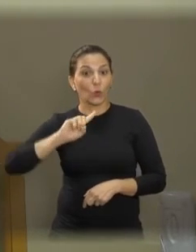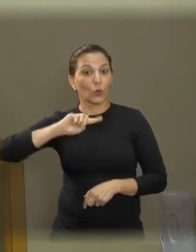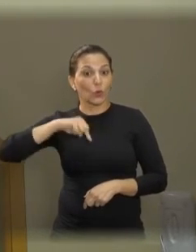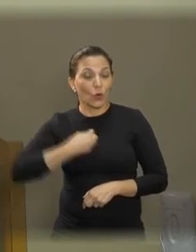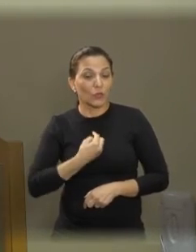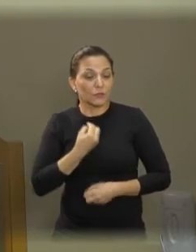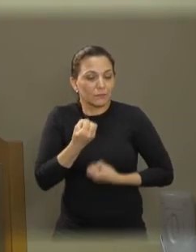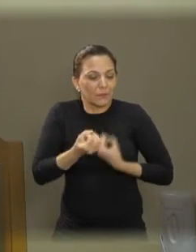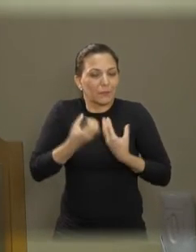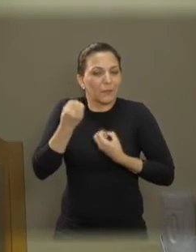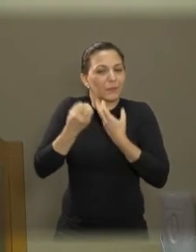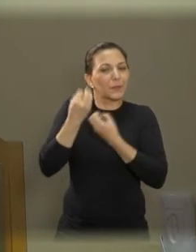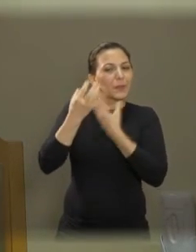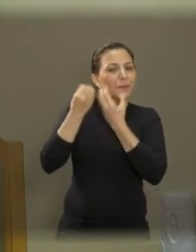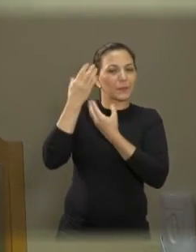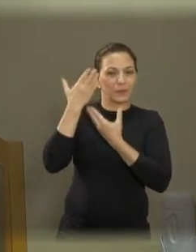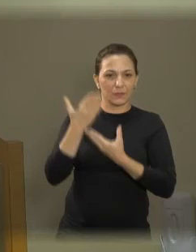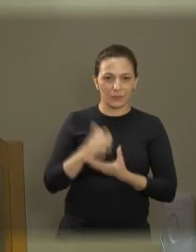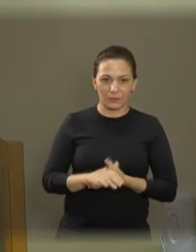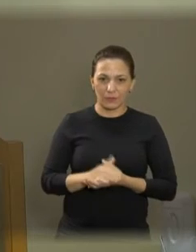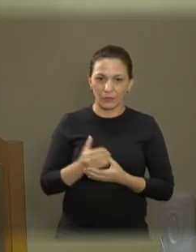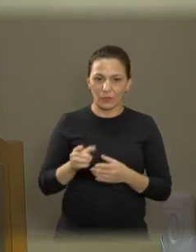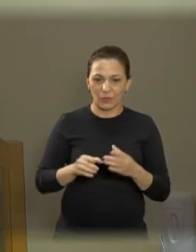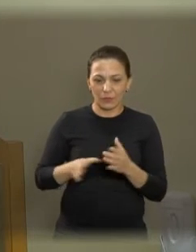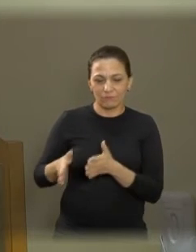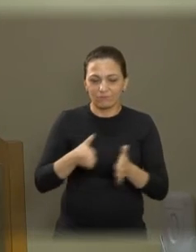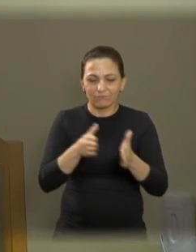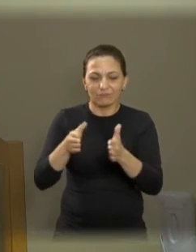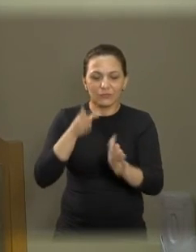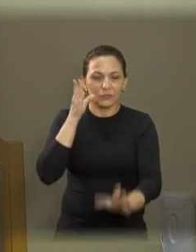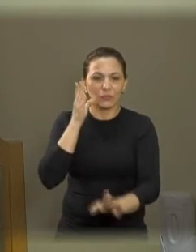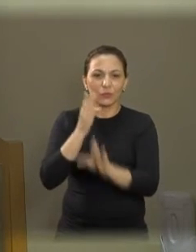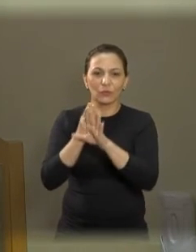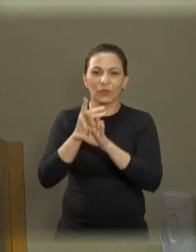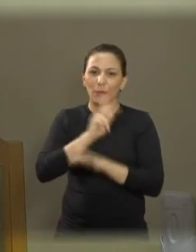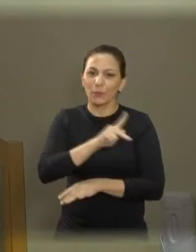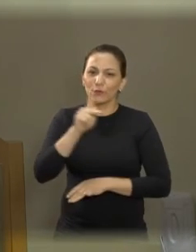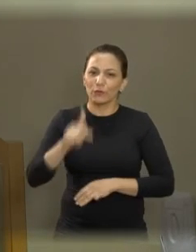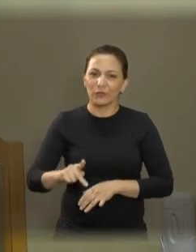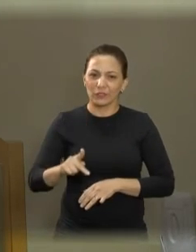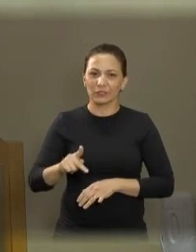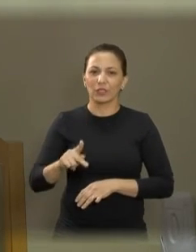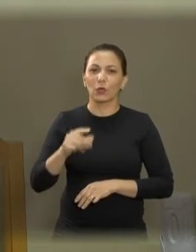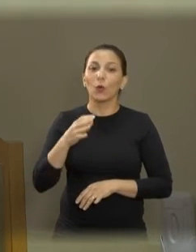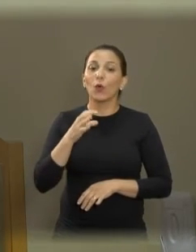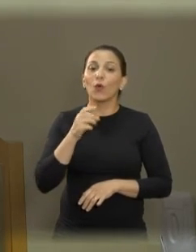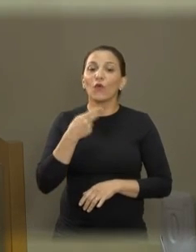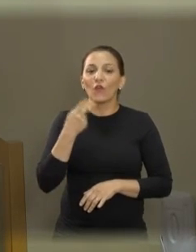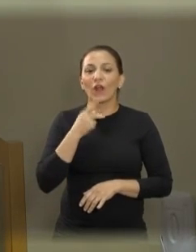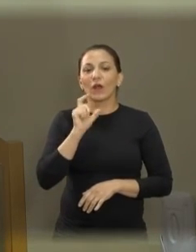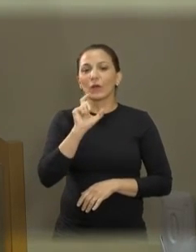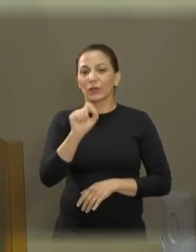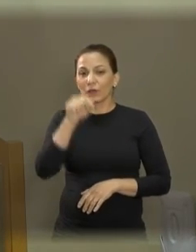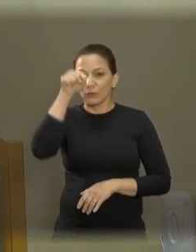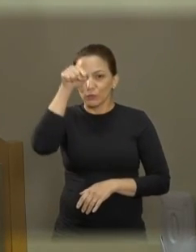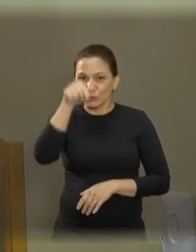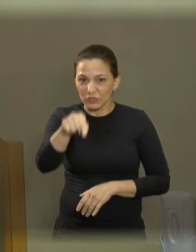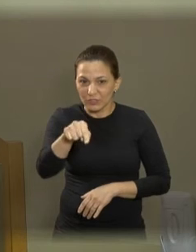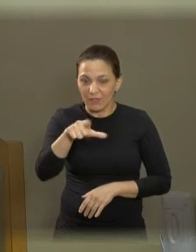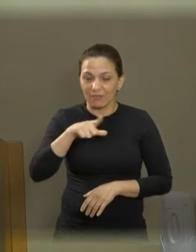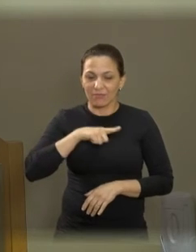isso permite ao professor, olha os caminhos que eu fui encontrando, permite ao professor poder comentar, olha, você